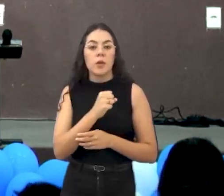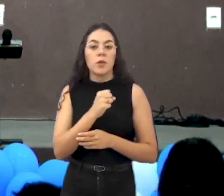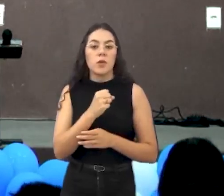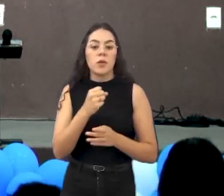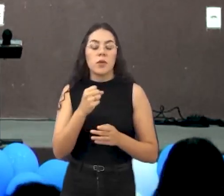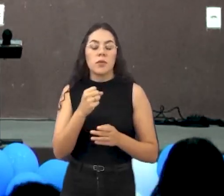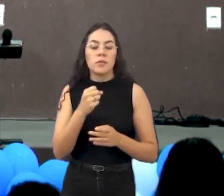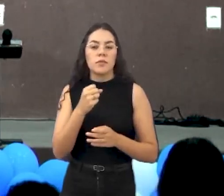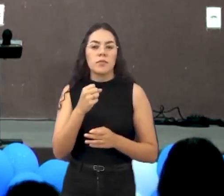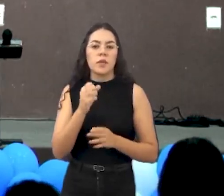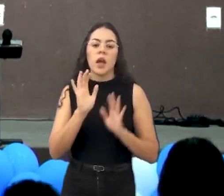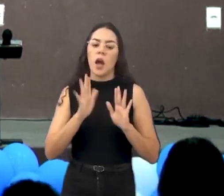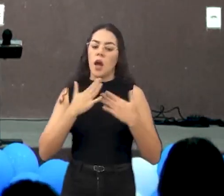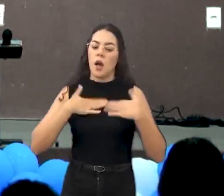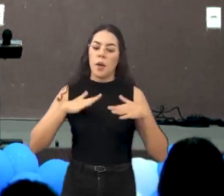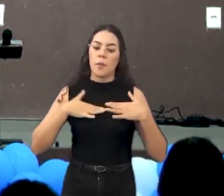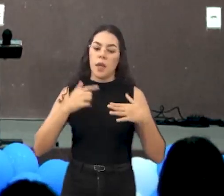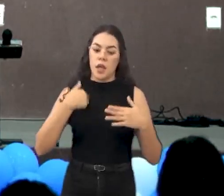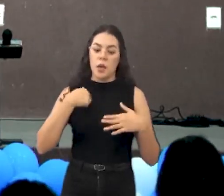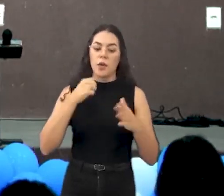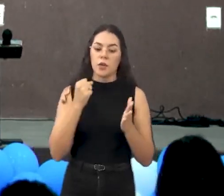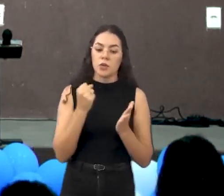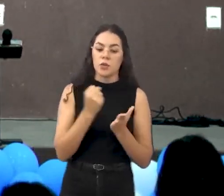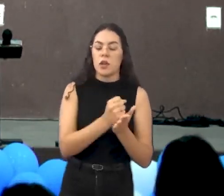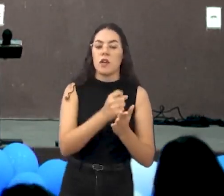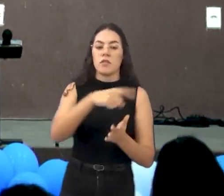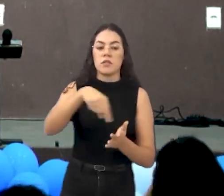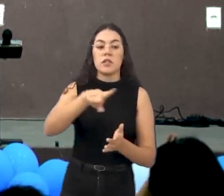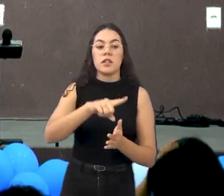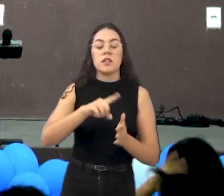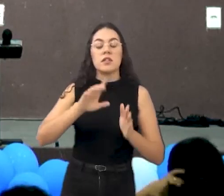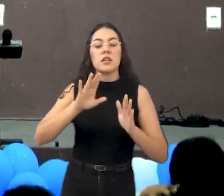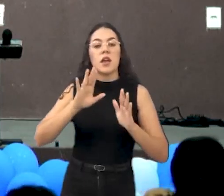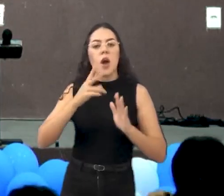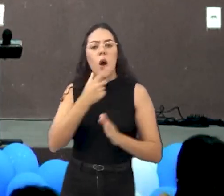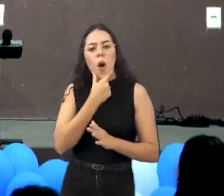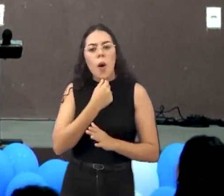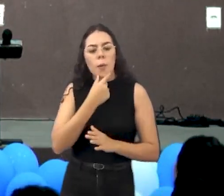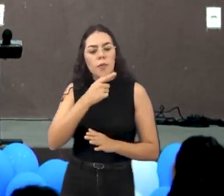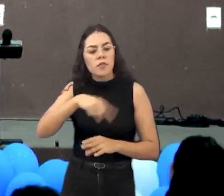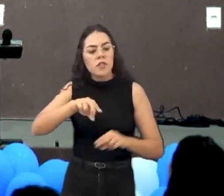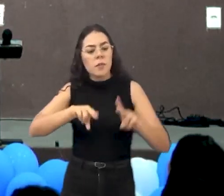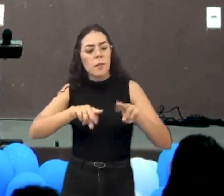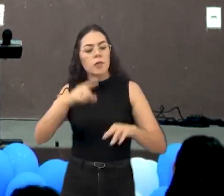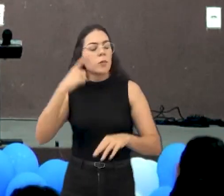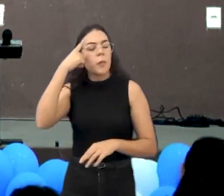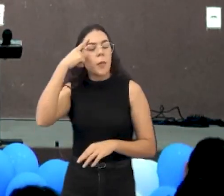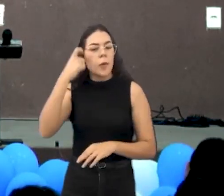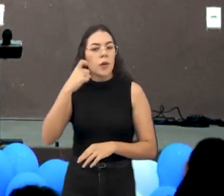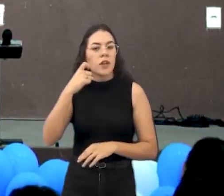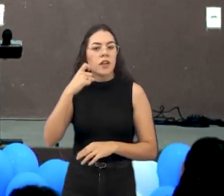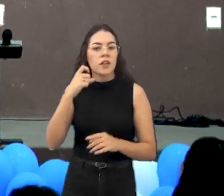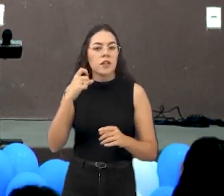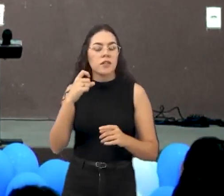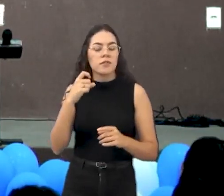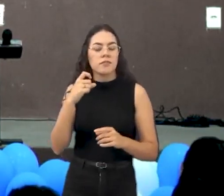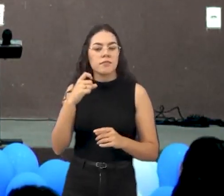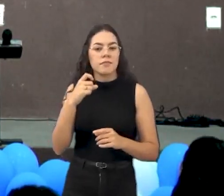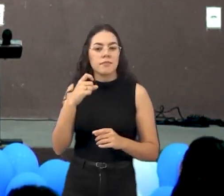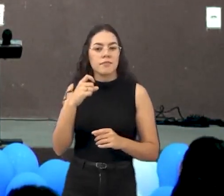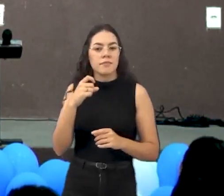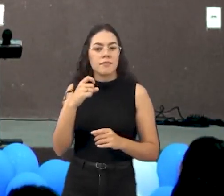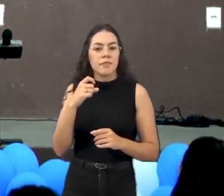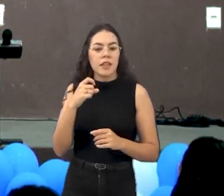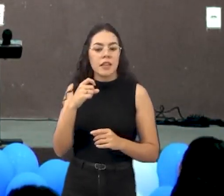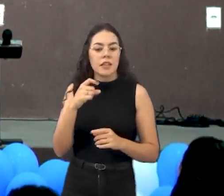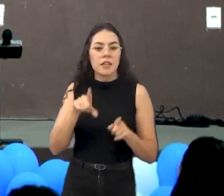eu estou aqui para ajudar vocês, dizendo, homens, sois irmãos, por que vos agravais um ao outro? E o